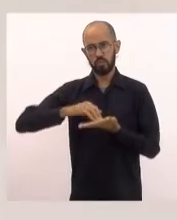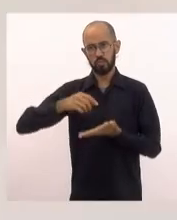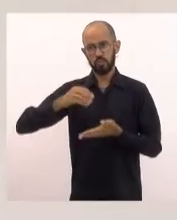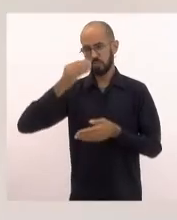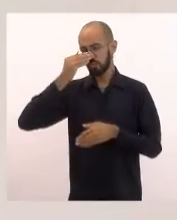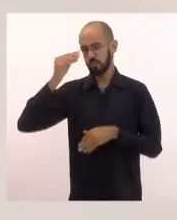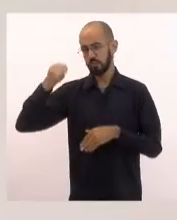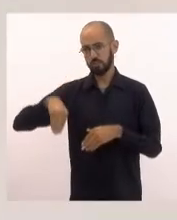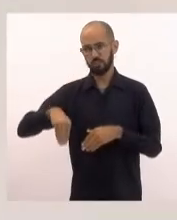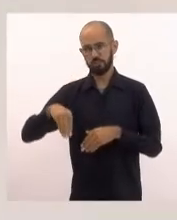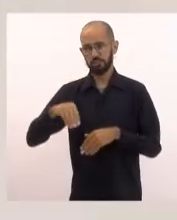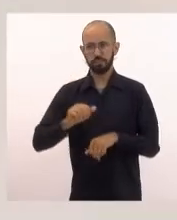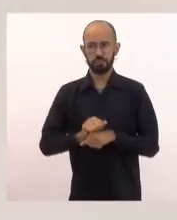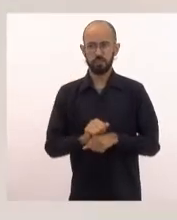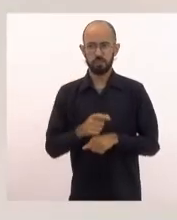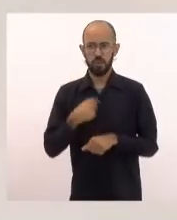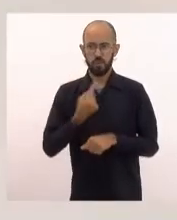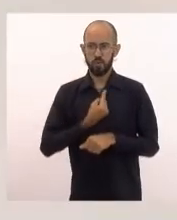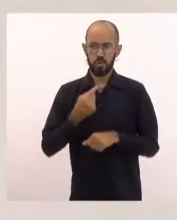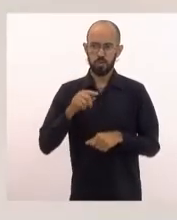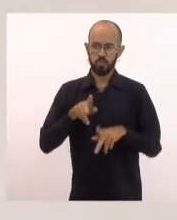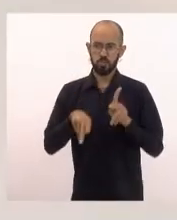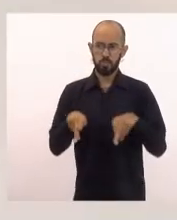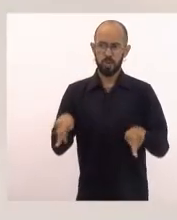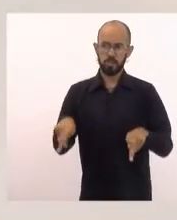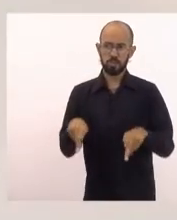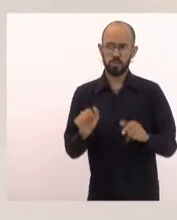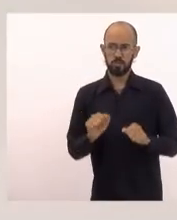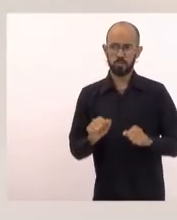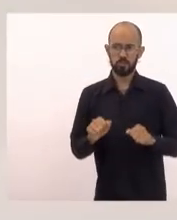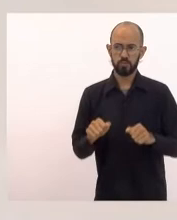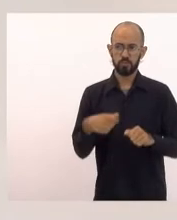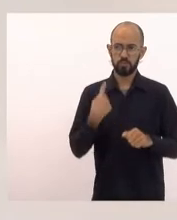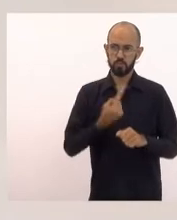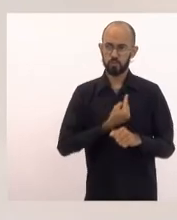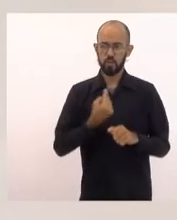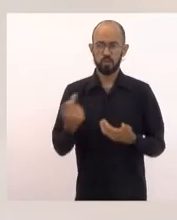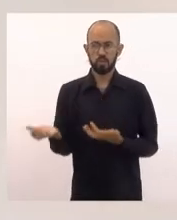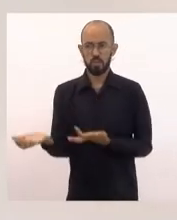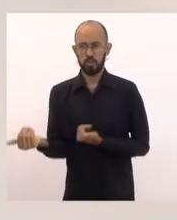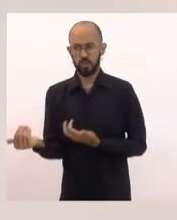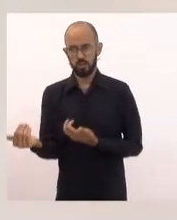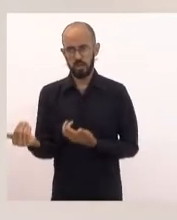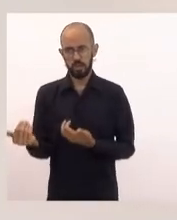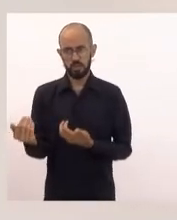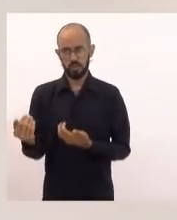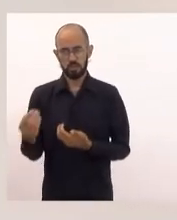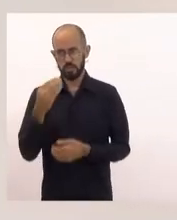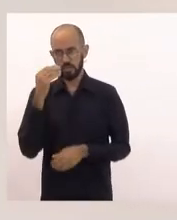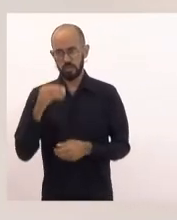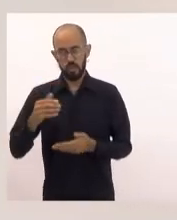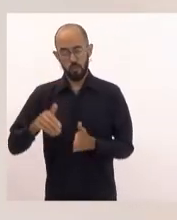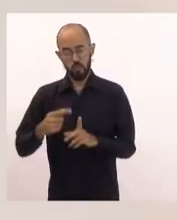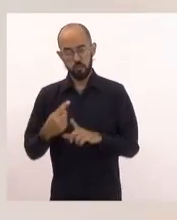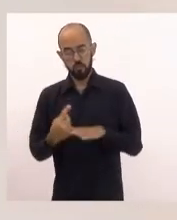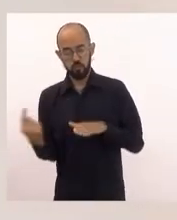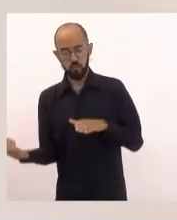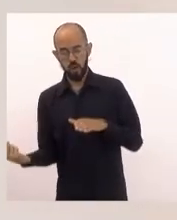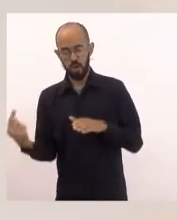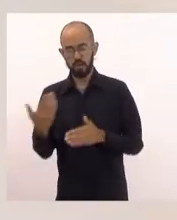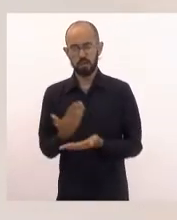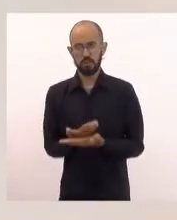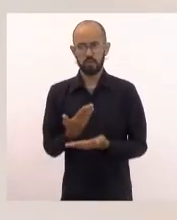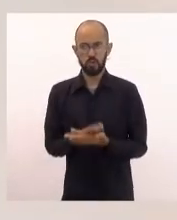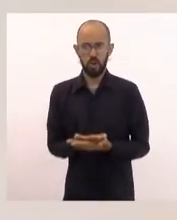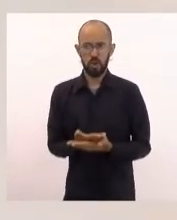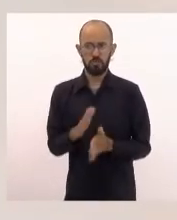deixado o nosso povo, os nossos adolescentes fora da escola, mas não pode caracterizar e dirigir para